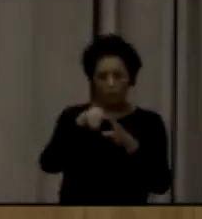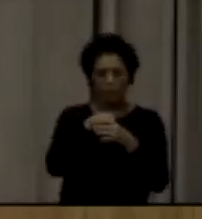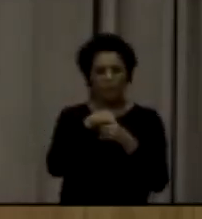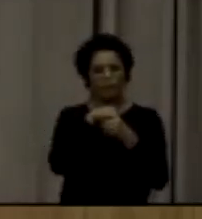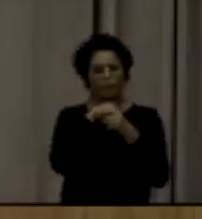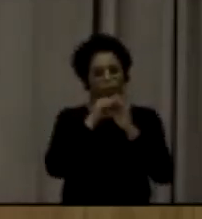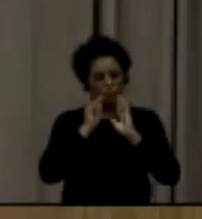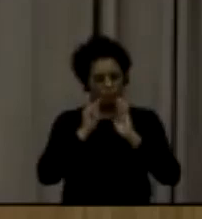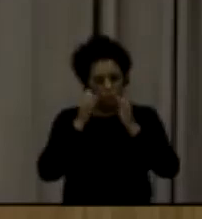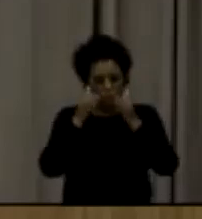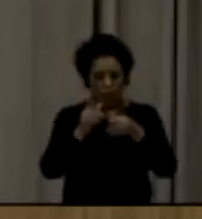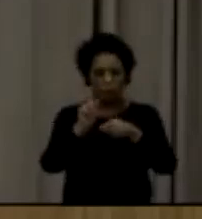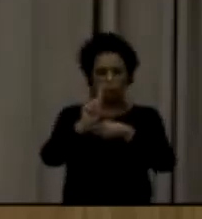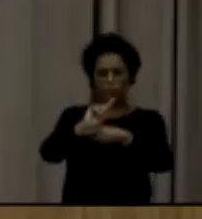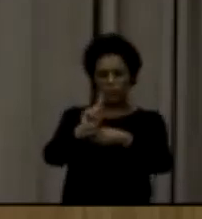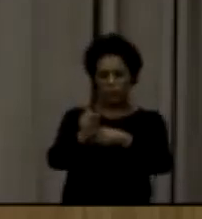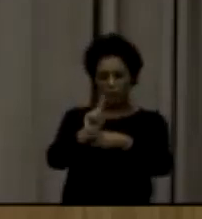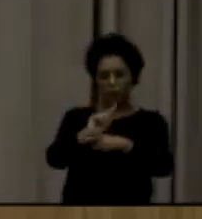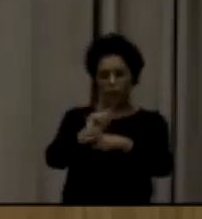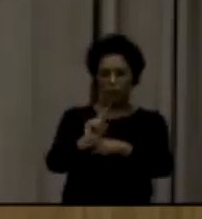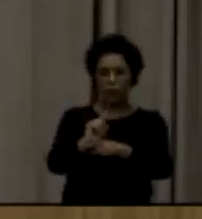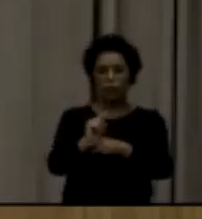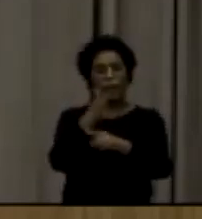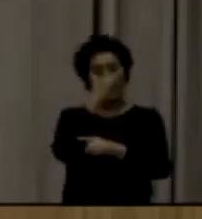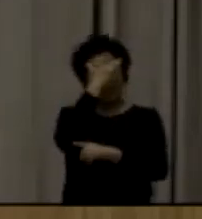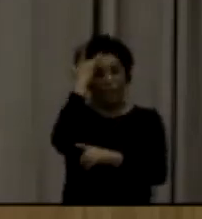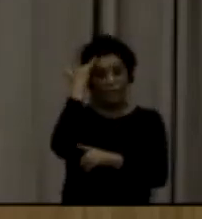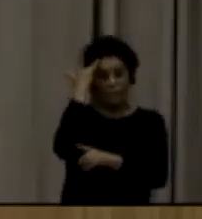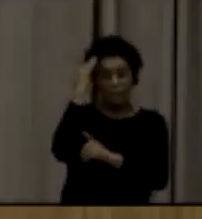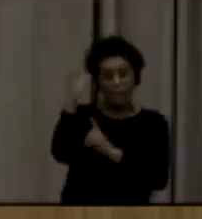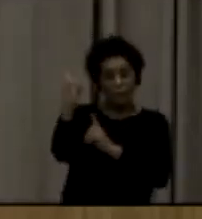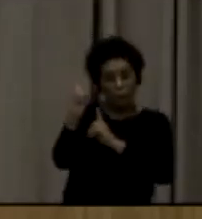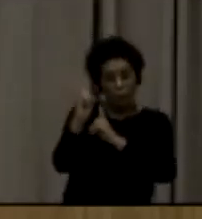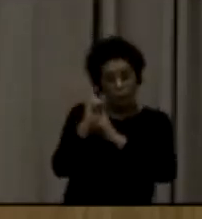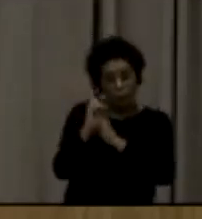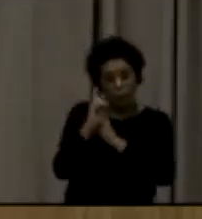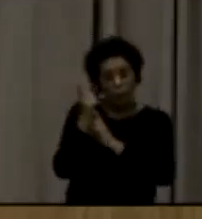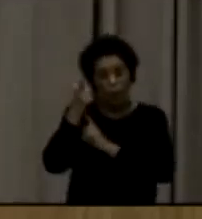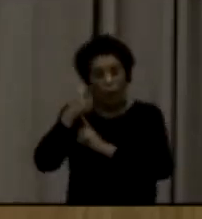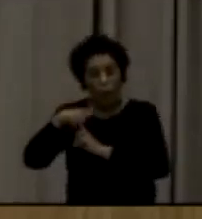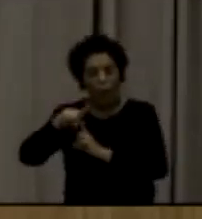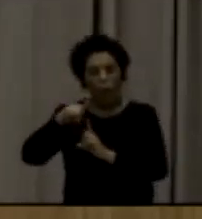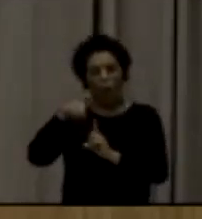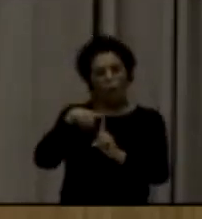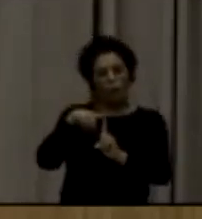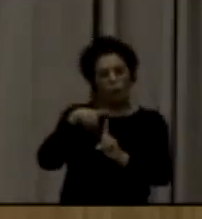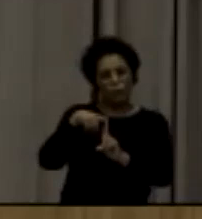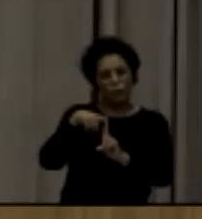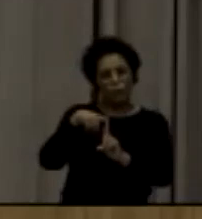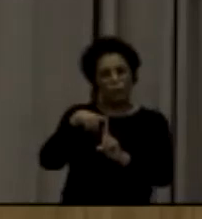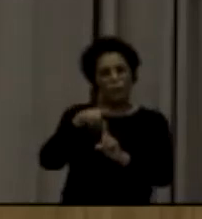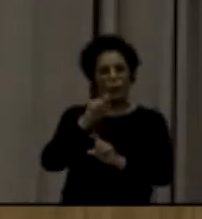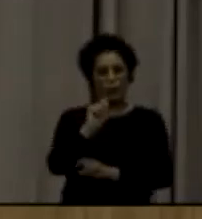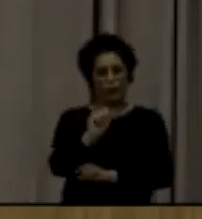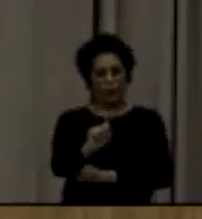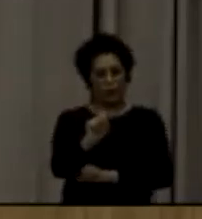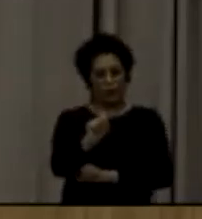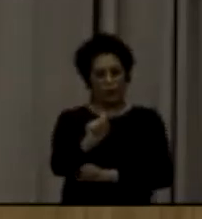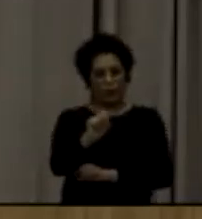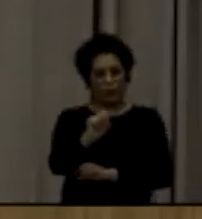temos que voltar à gestão do público para outro nível, outro tipo. E,